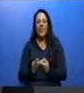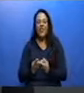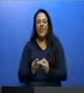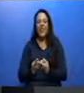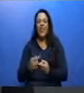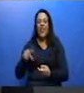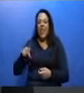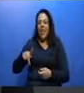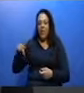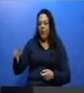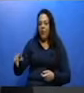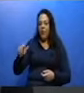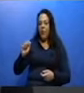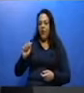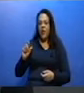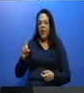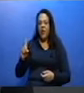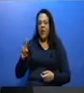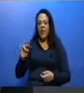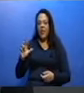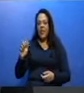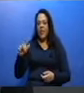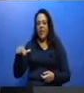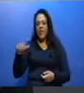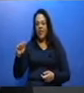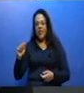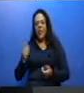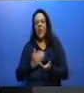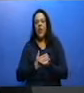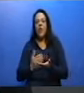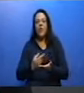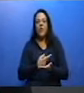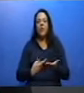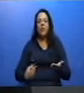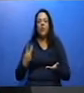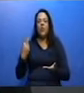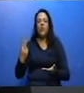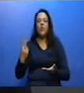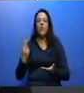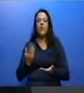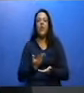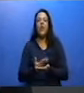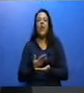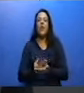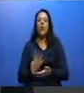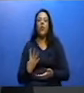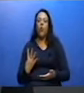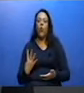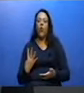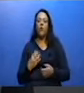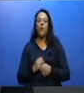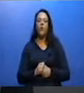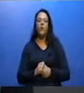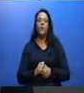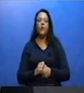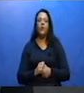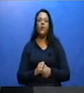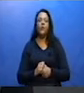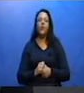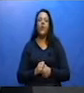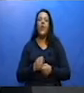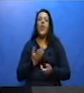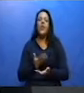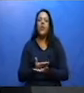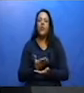vamos começar a nossa apostila 2 com a videoaula 4. Nós vamos estudar